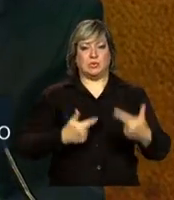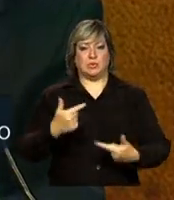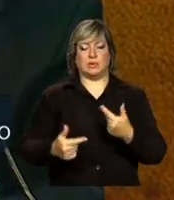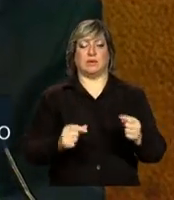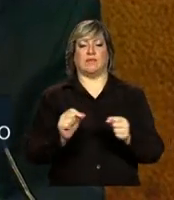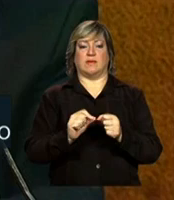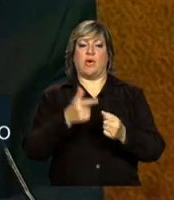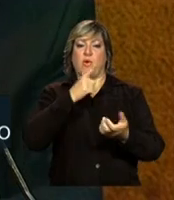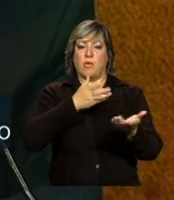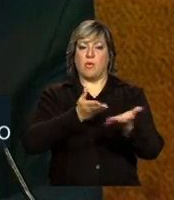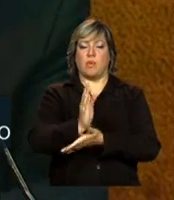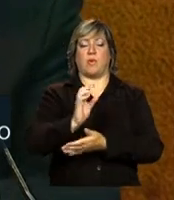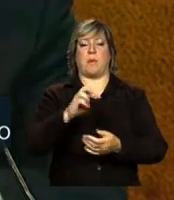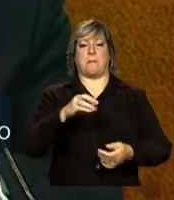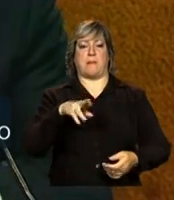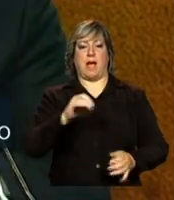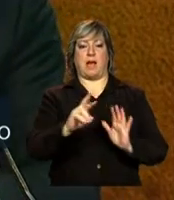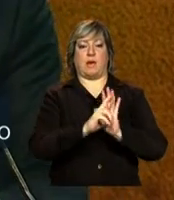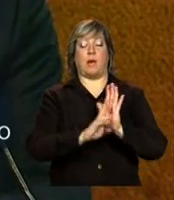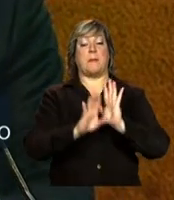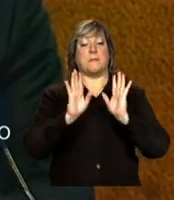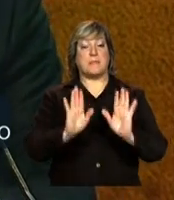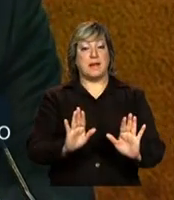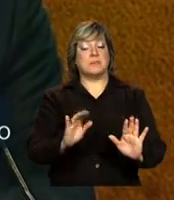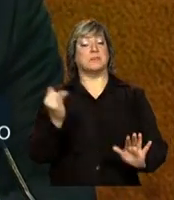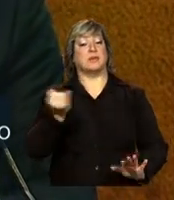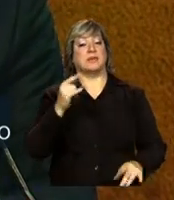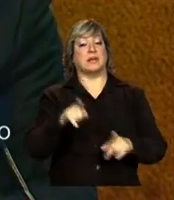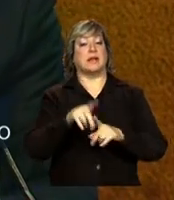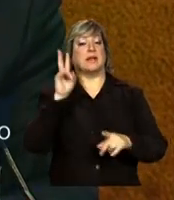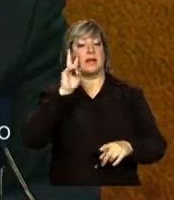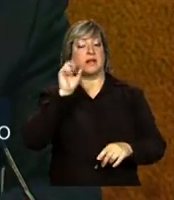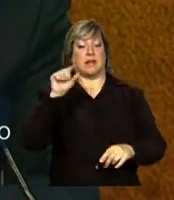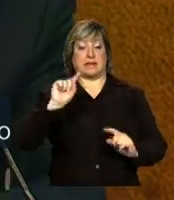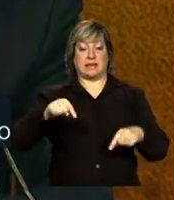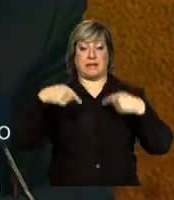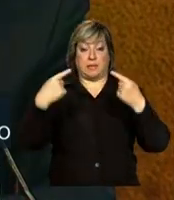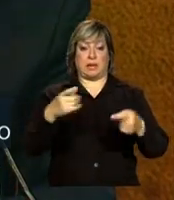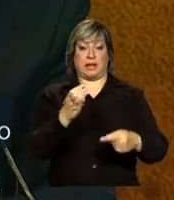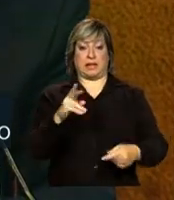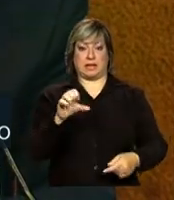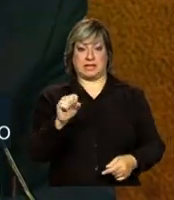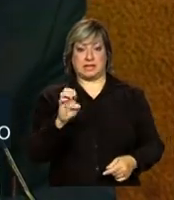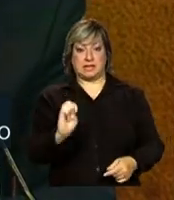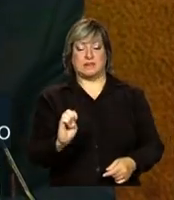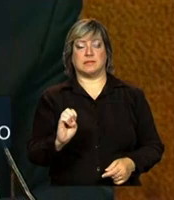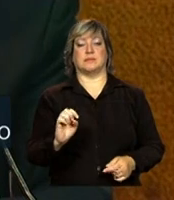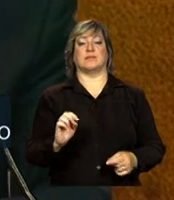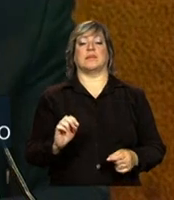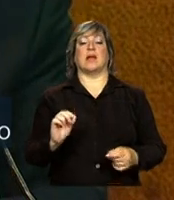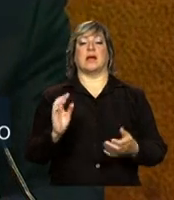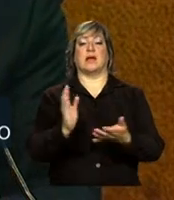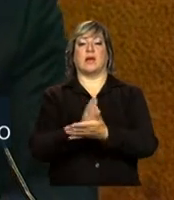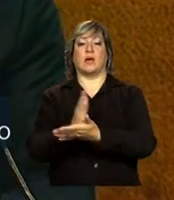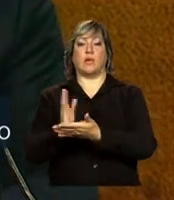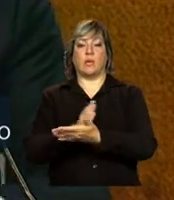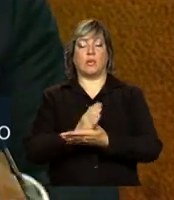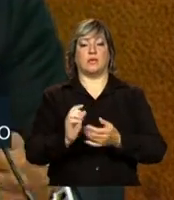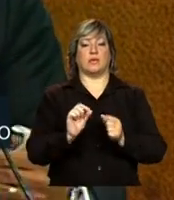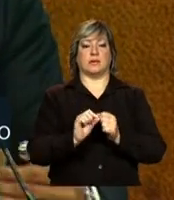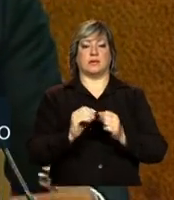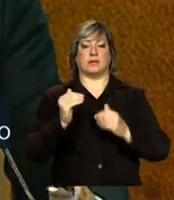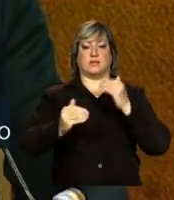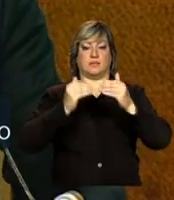é necessário reconhecer que depois dessa crise foi gerada uma visão em em certos desenvolvedores de